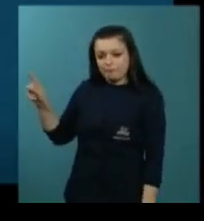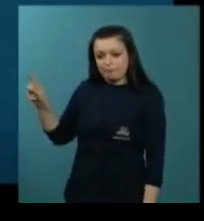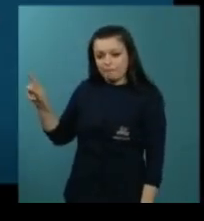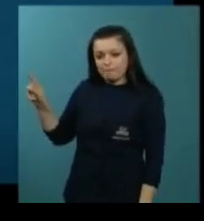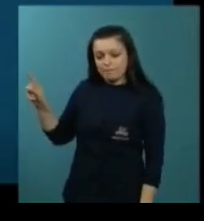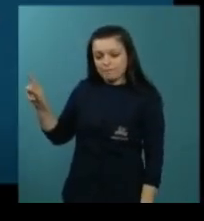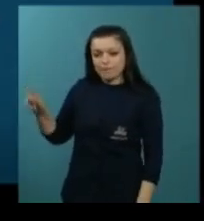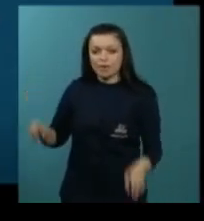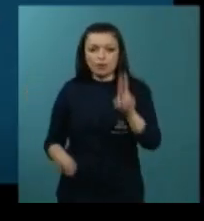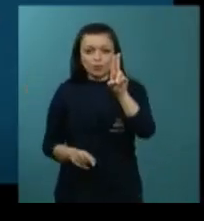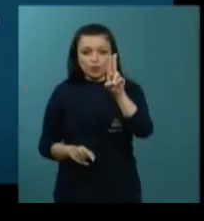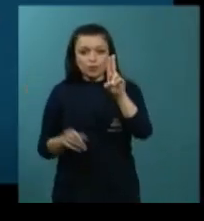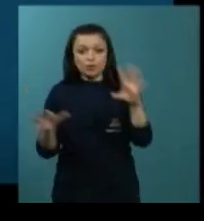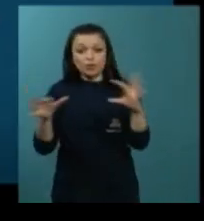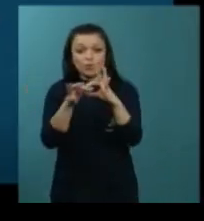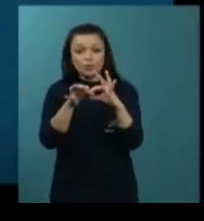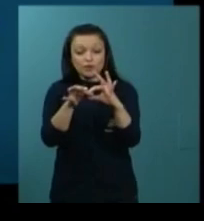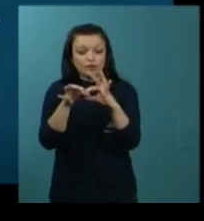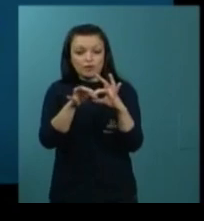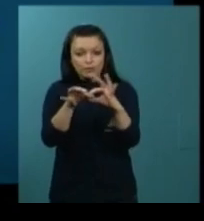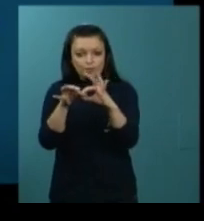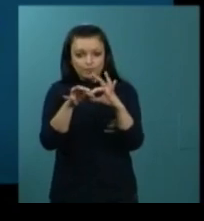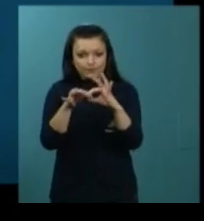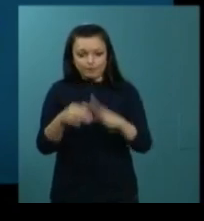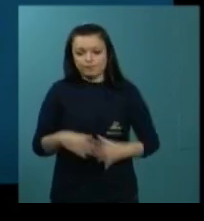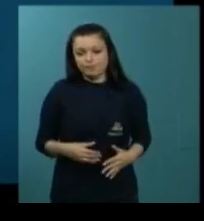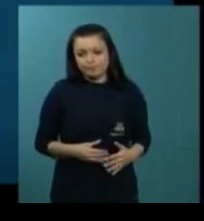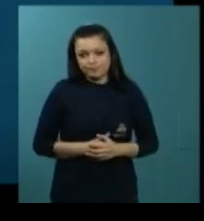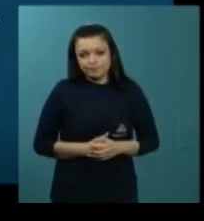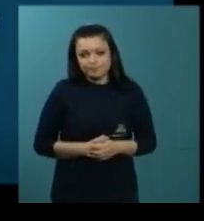Então, U de união.